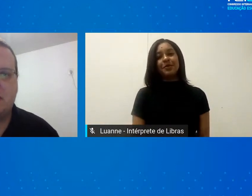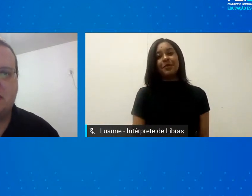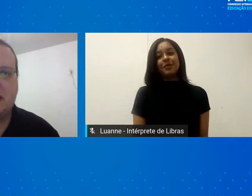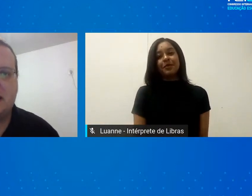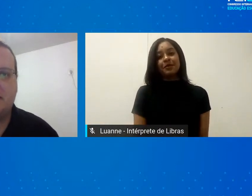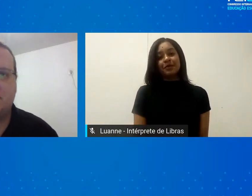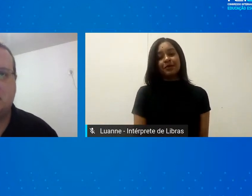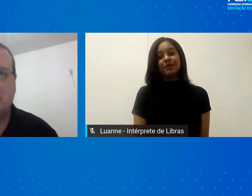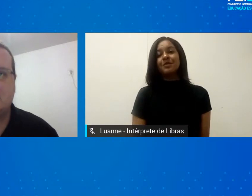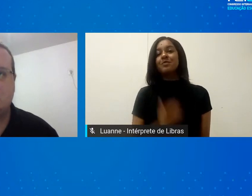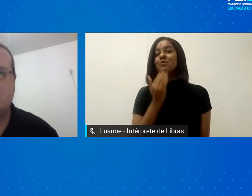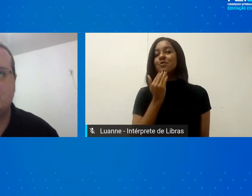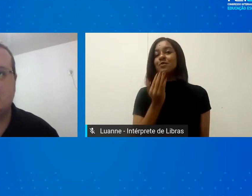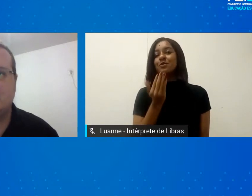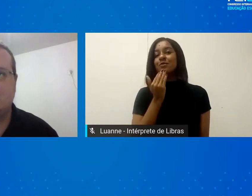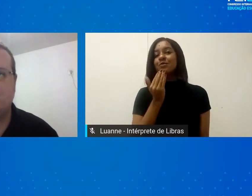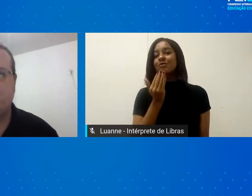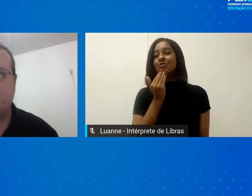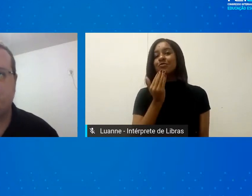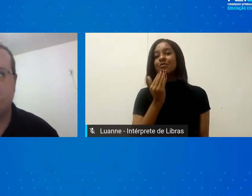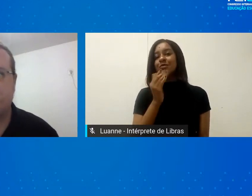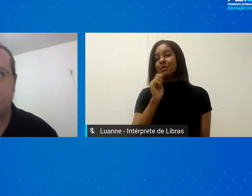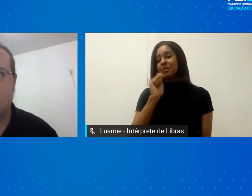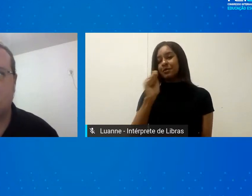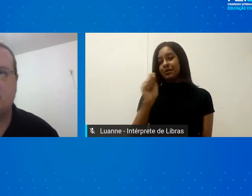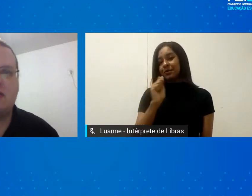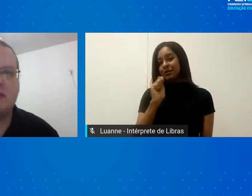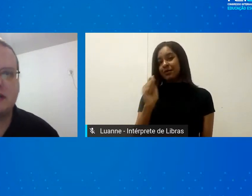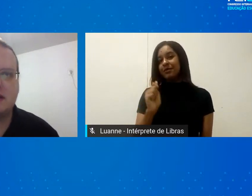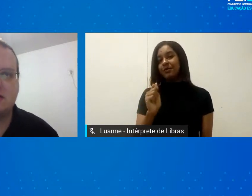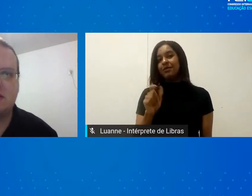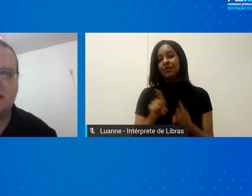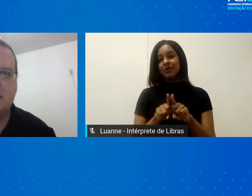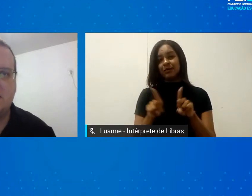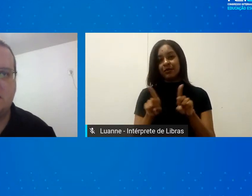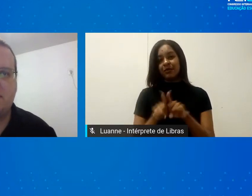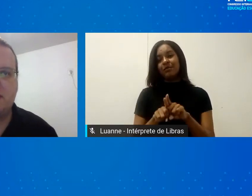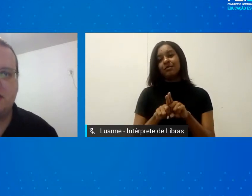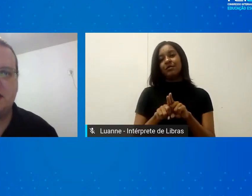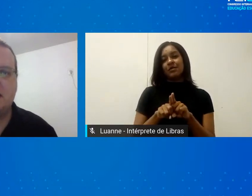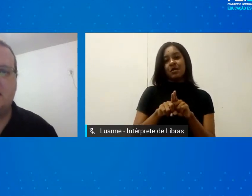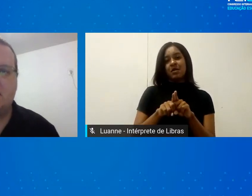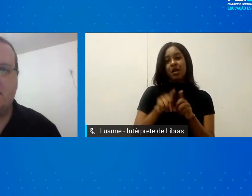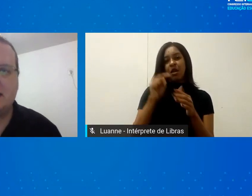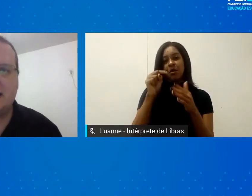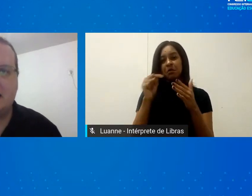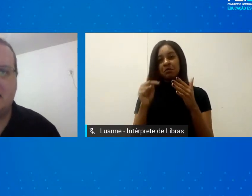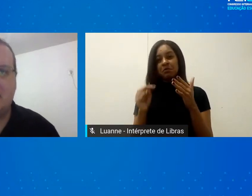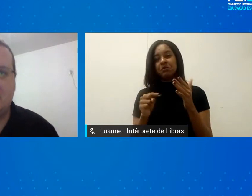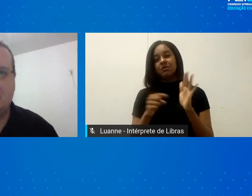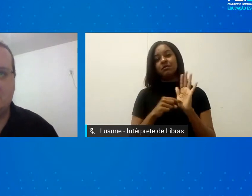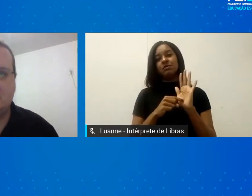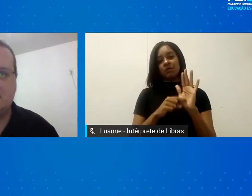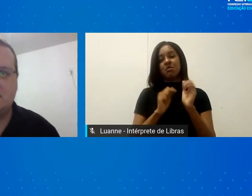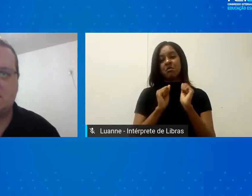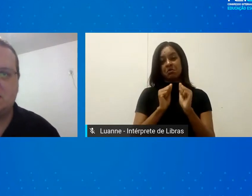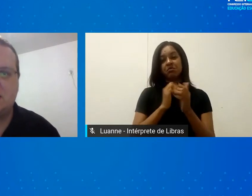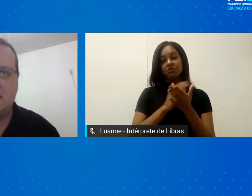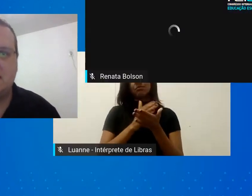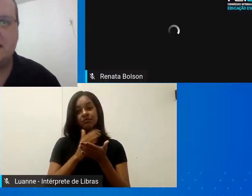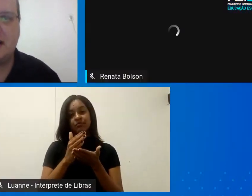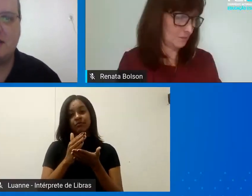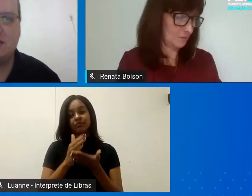pedir para o pessoal da moderação se quiserem colocando algumas questões a gente já pode começar a